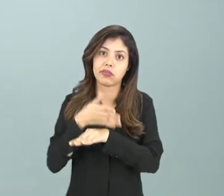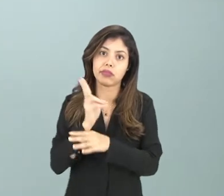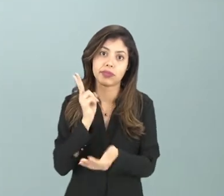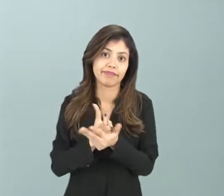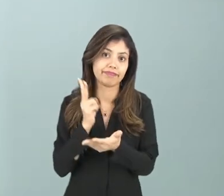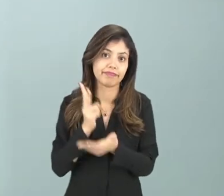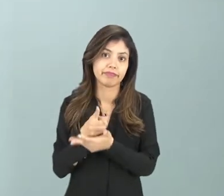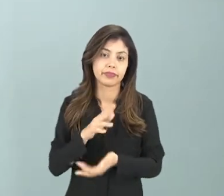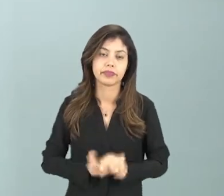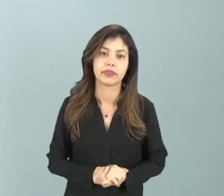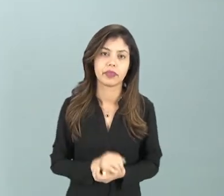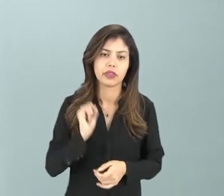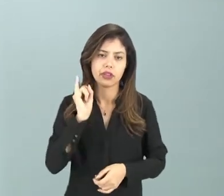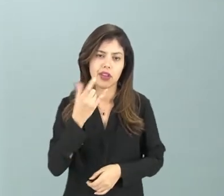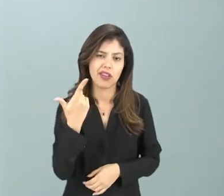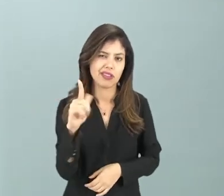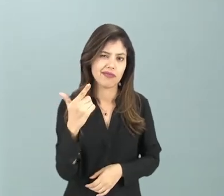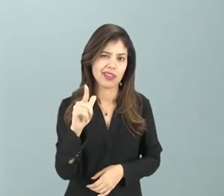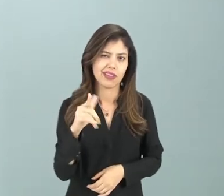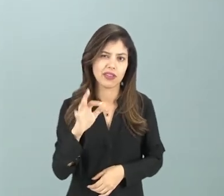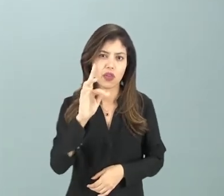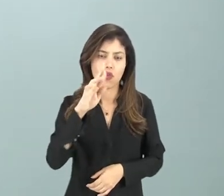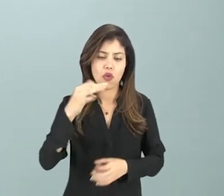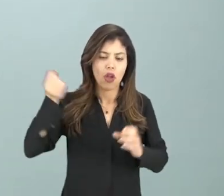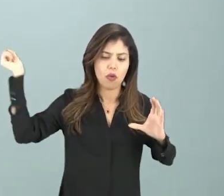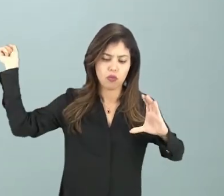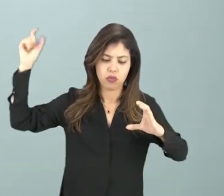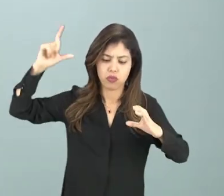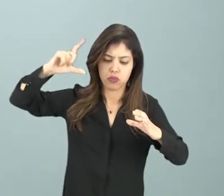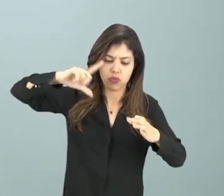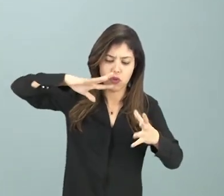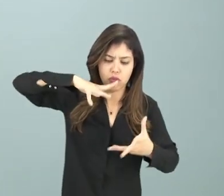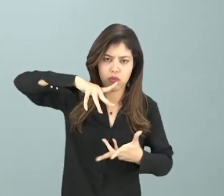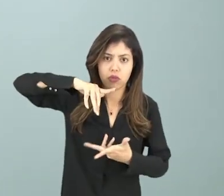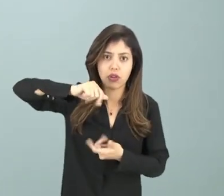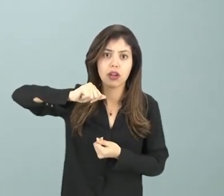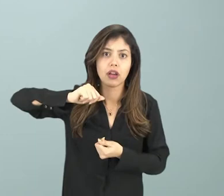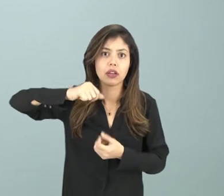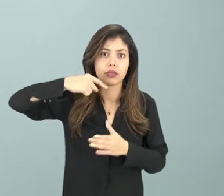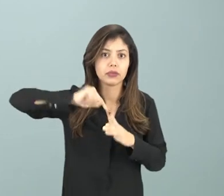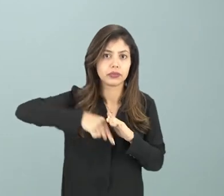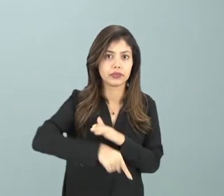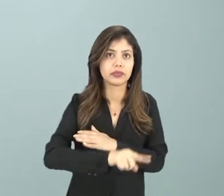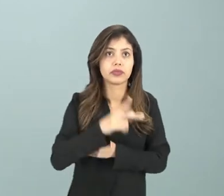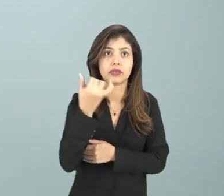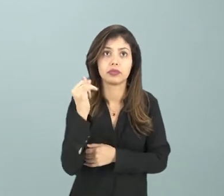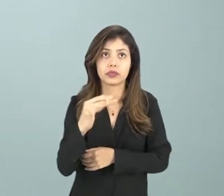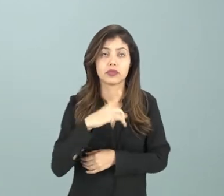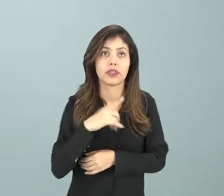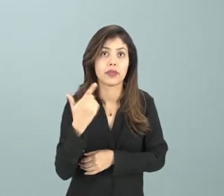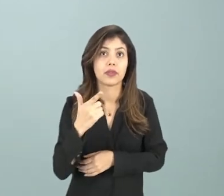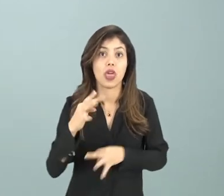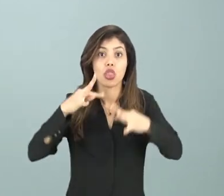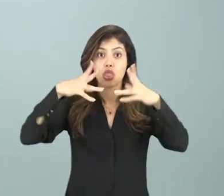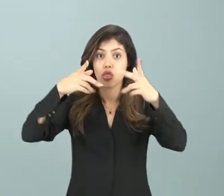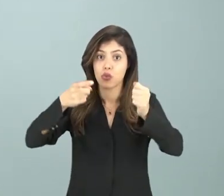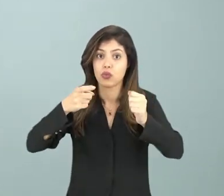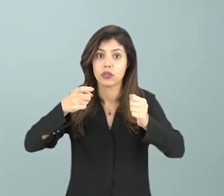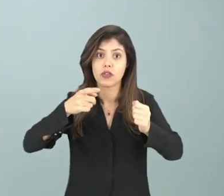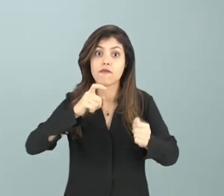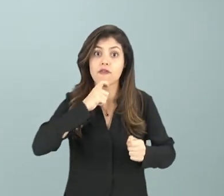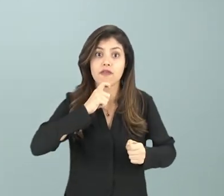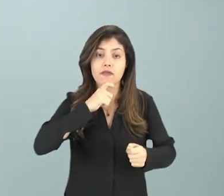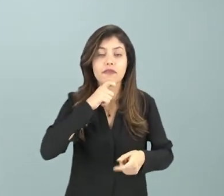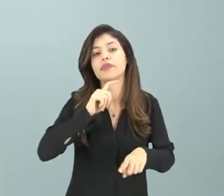se não houvesse o efeito estufa não teria como ter vida no planeta tudo seria congelado